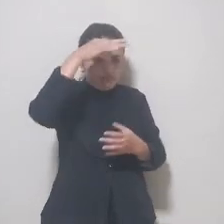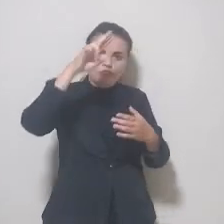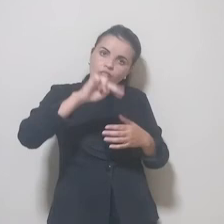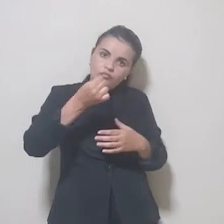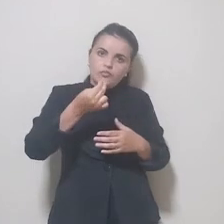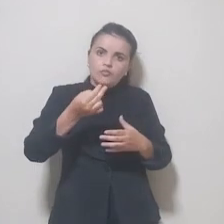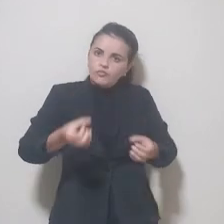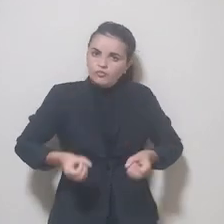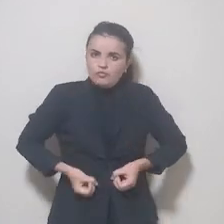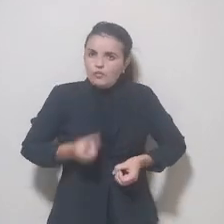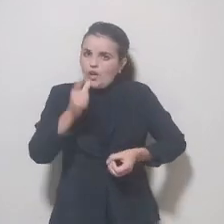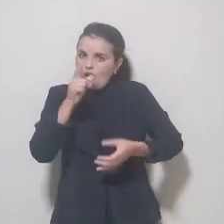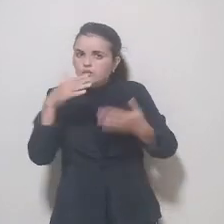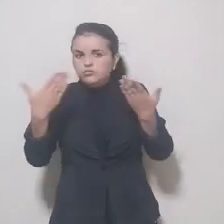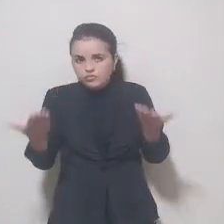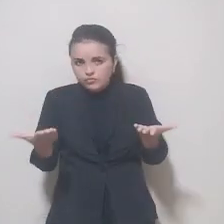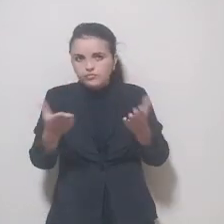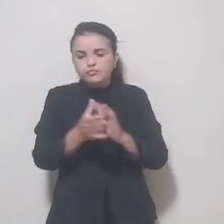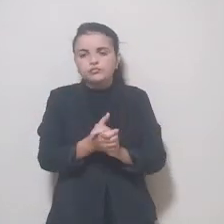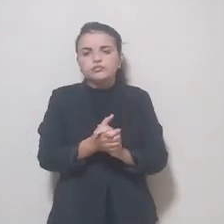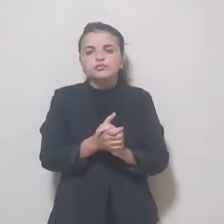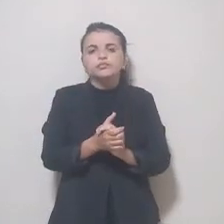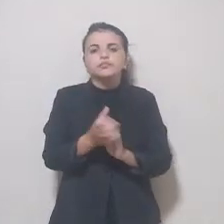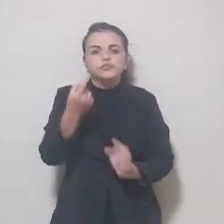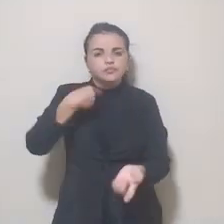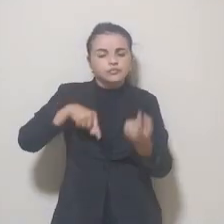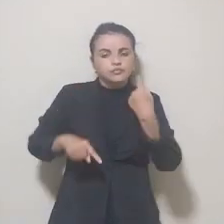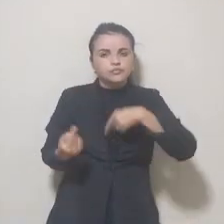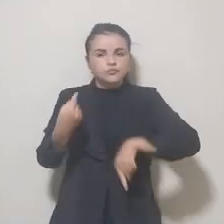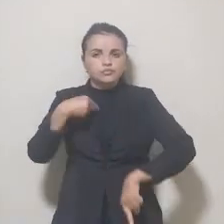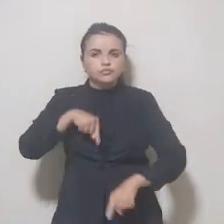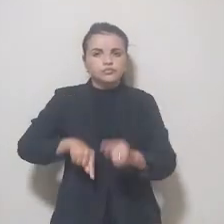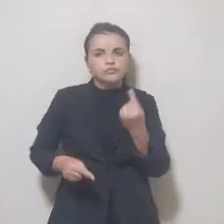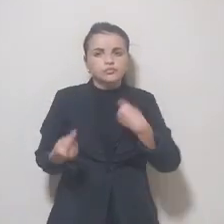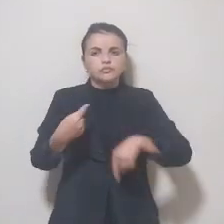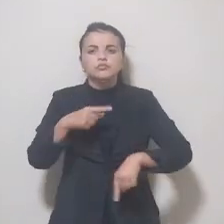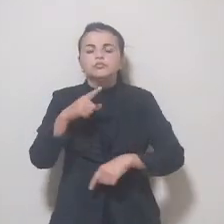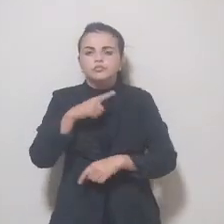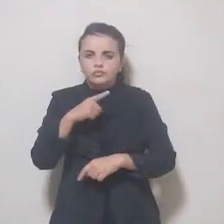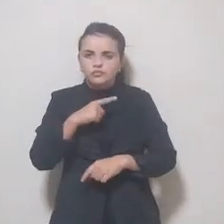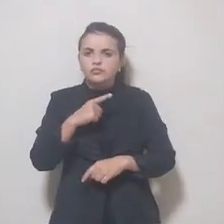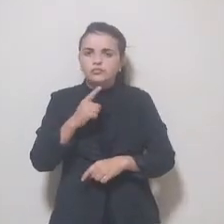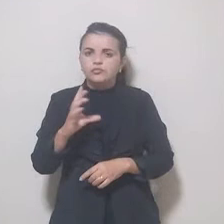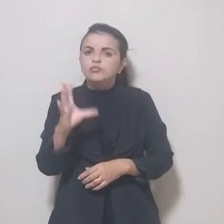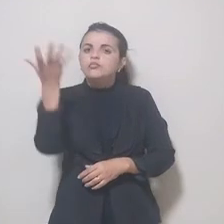características secundárias, que são propostas a partir desses hormônios que surgem na puberdade,